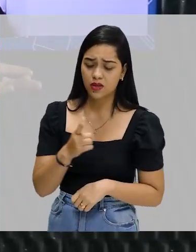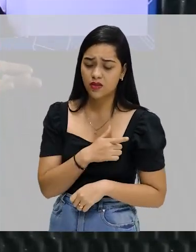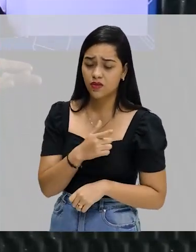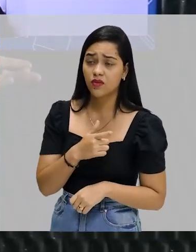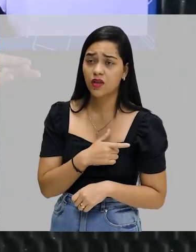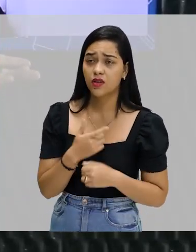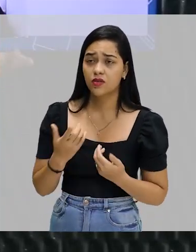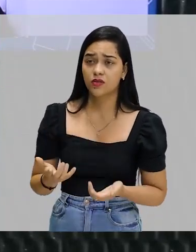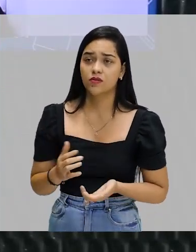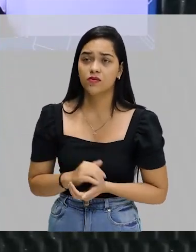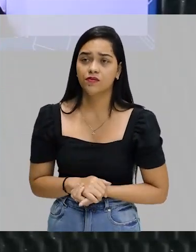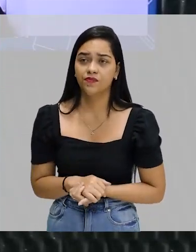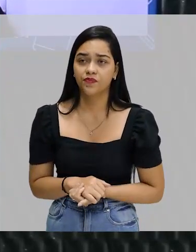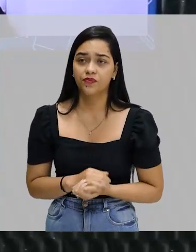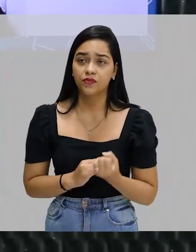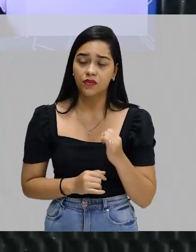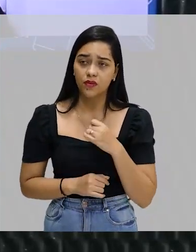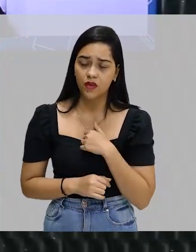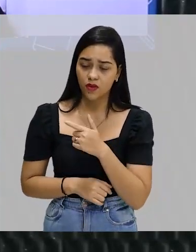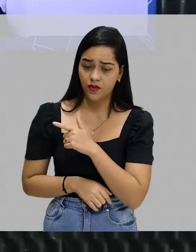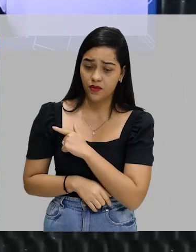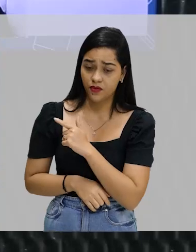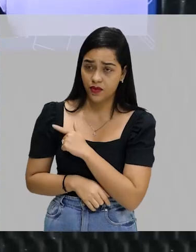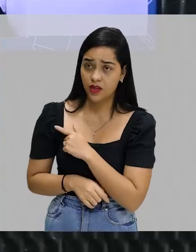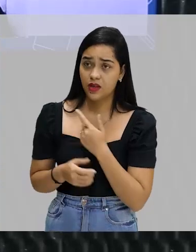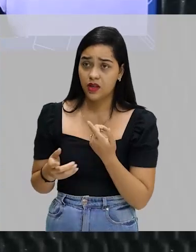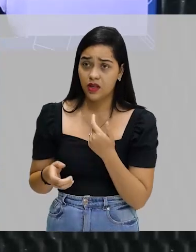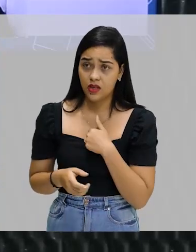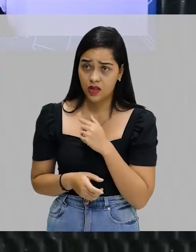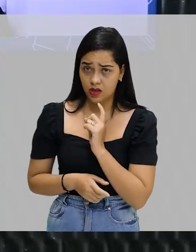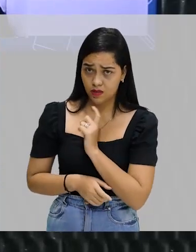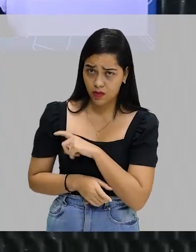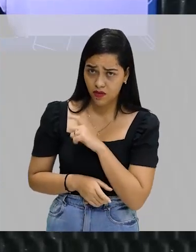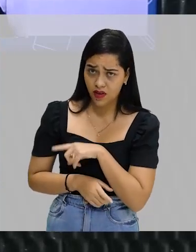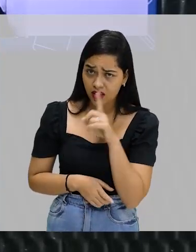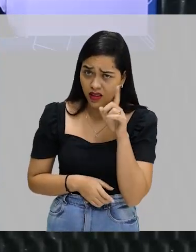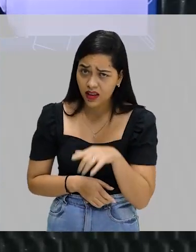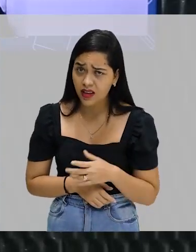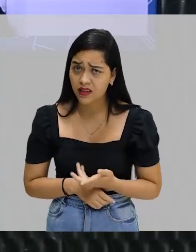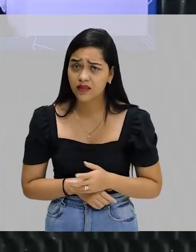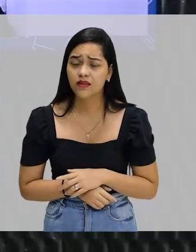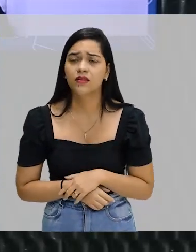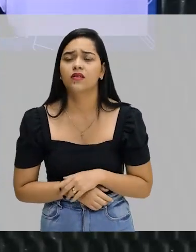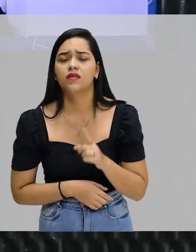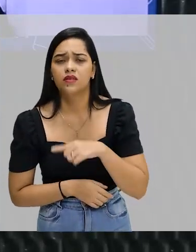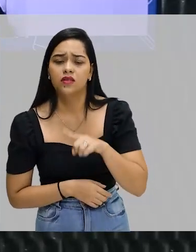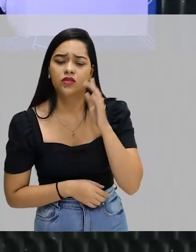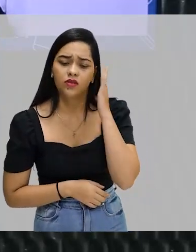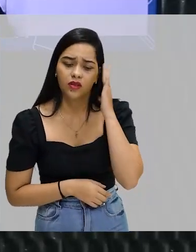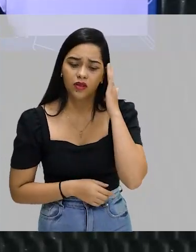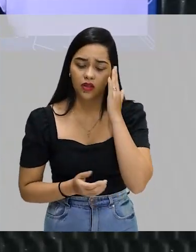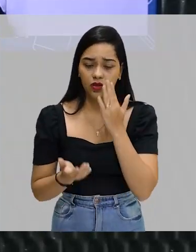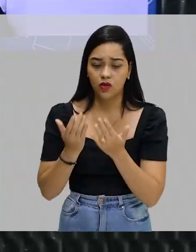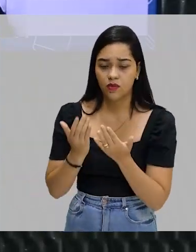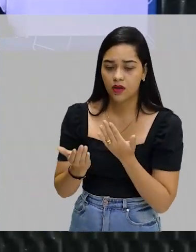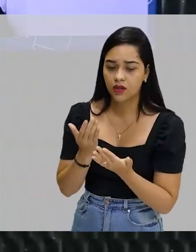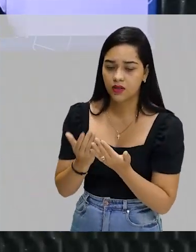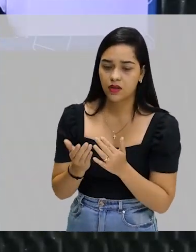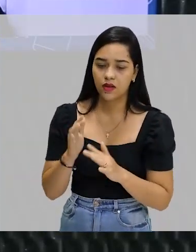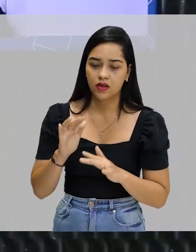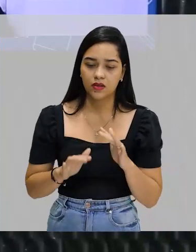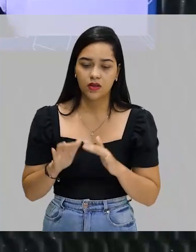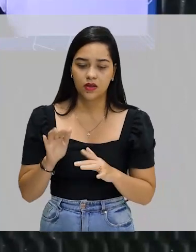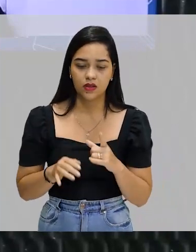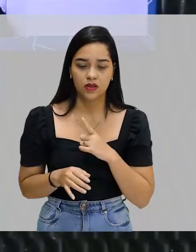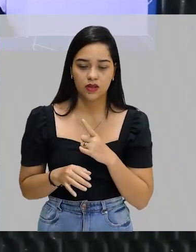grotescos deformados? Quer dizer, se eu for feio, grotesco, deformado, eu sou considerado o vilão. Vocês estão entendendo o nível de comparação? As